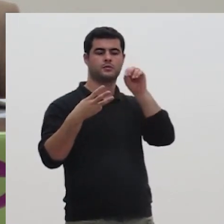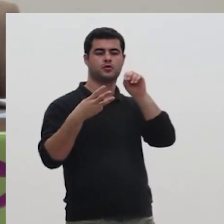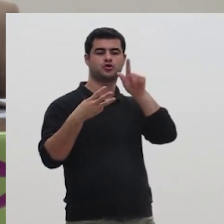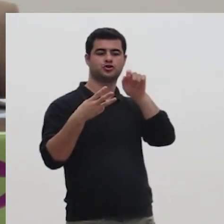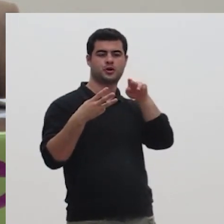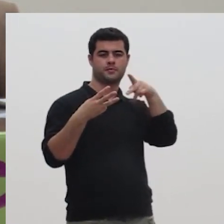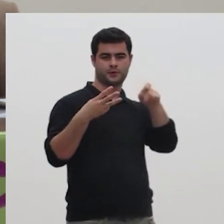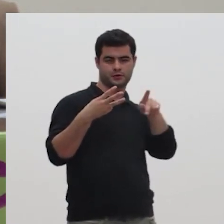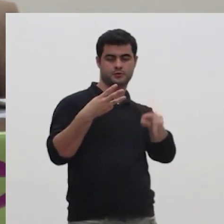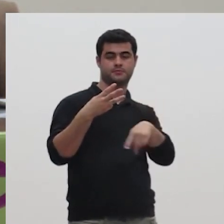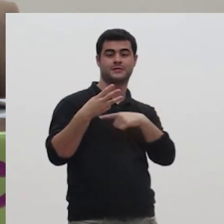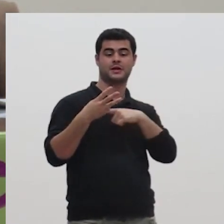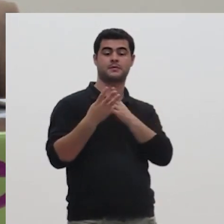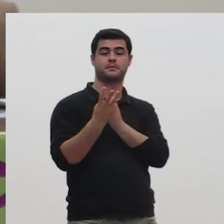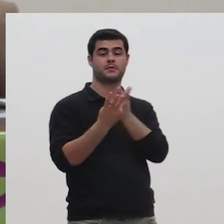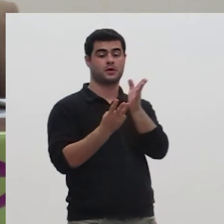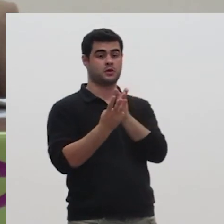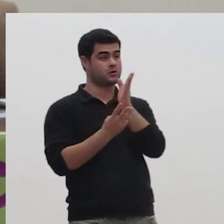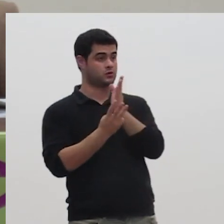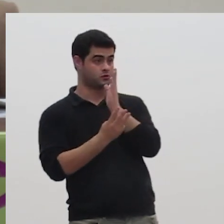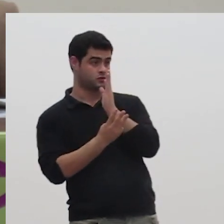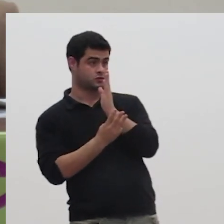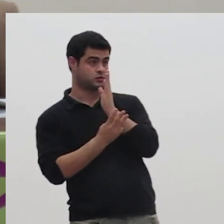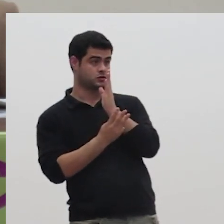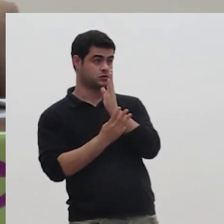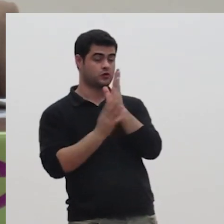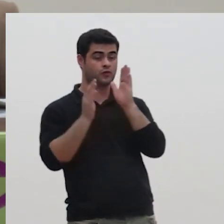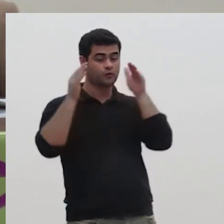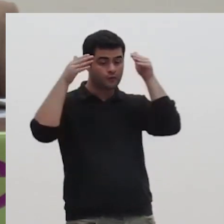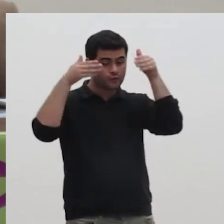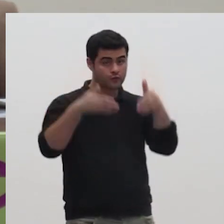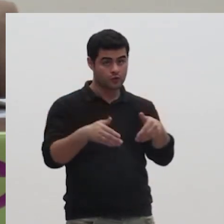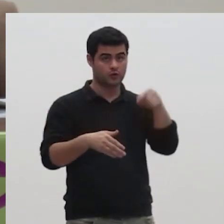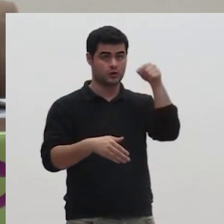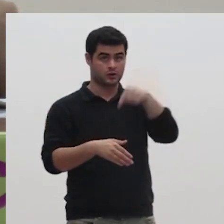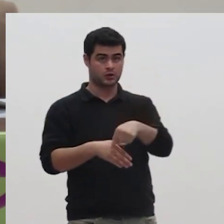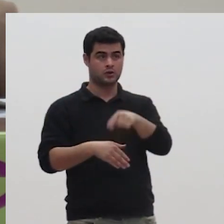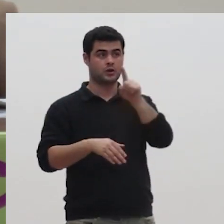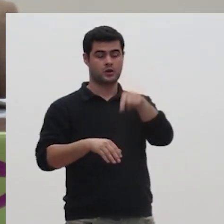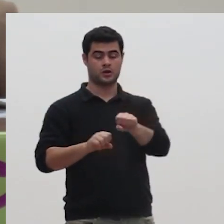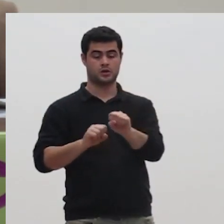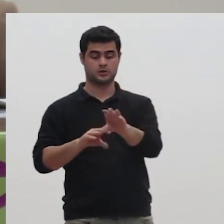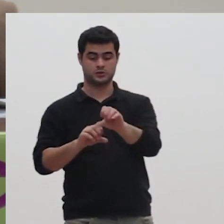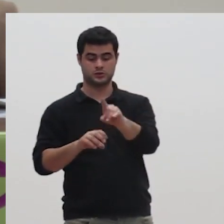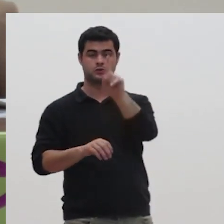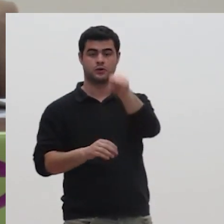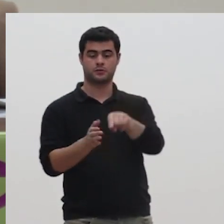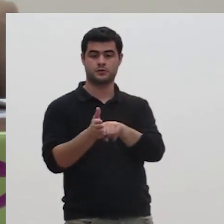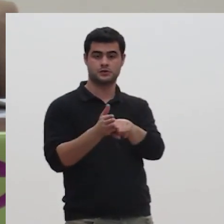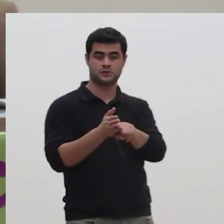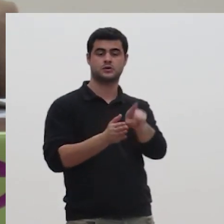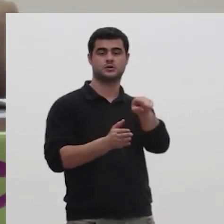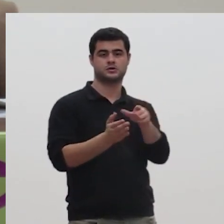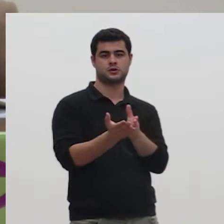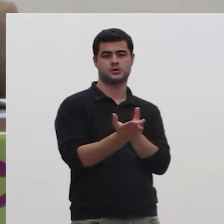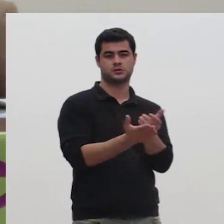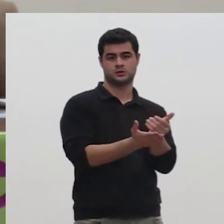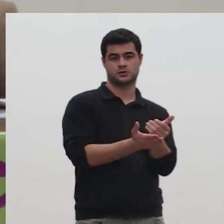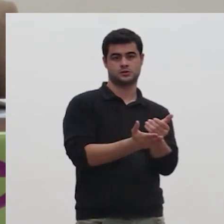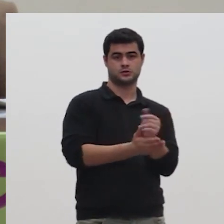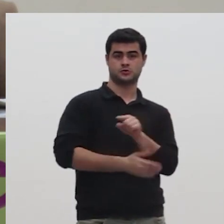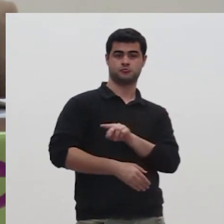ser meios. A atividade fim dessa universidade é ensino, é pesquisa, é extensão. É